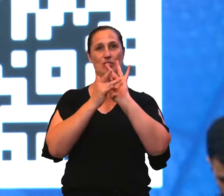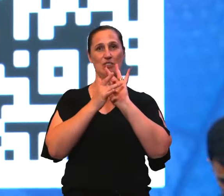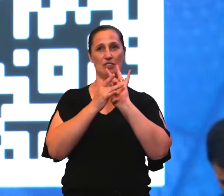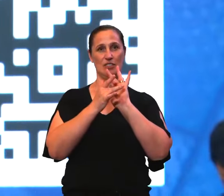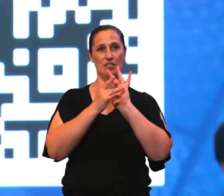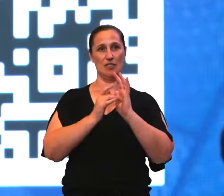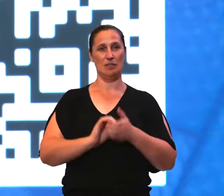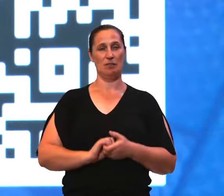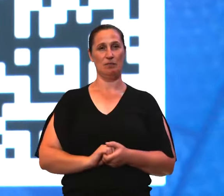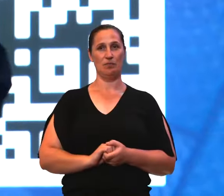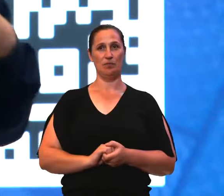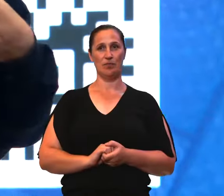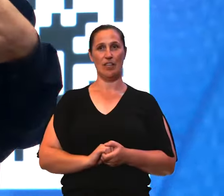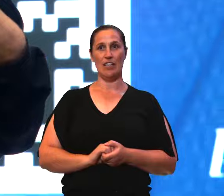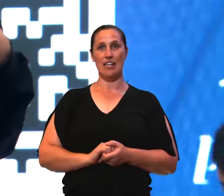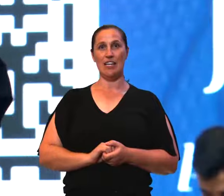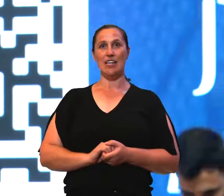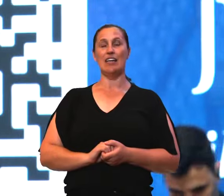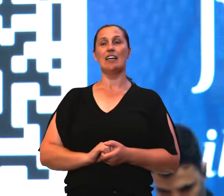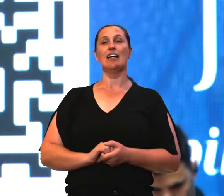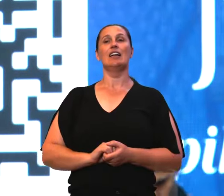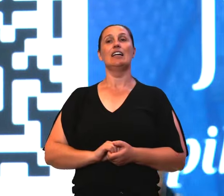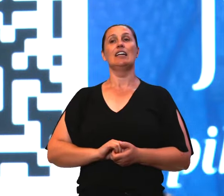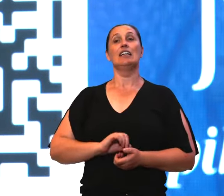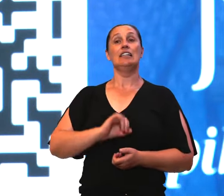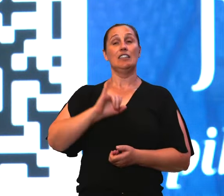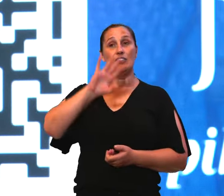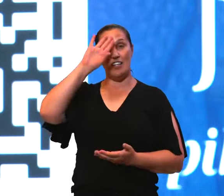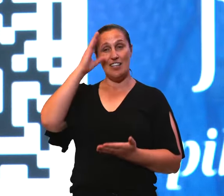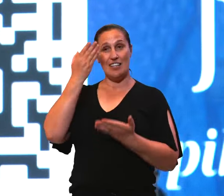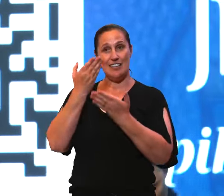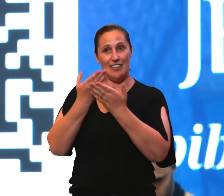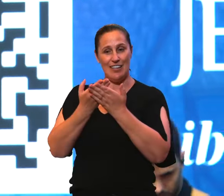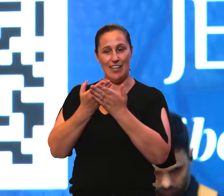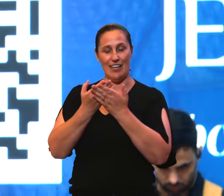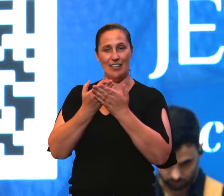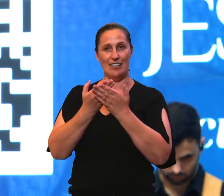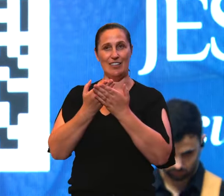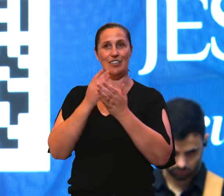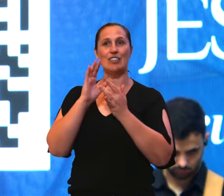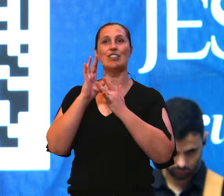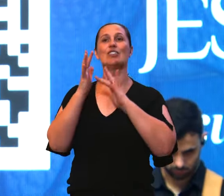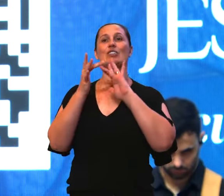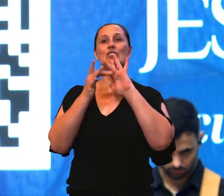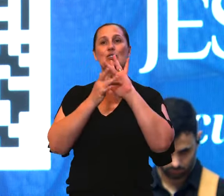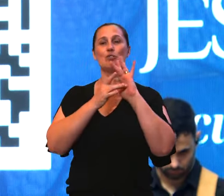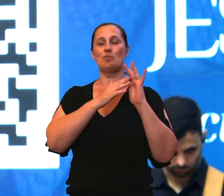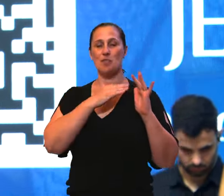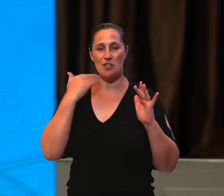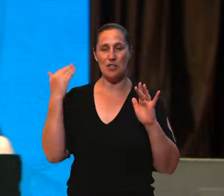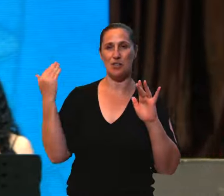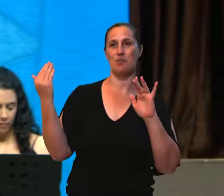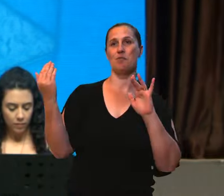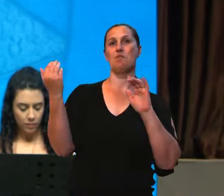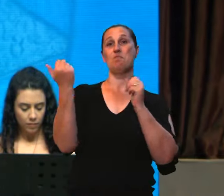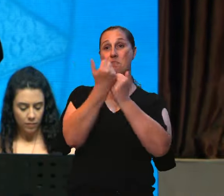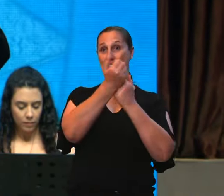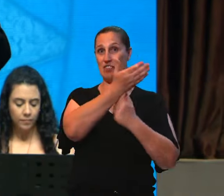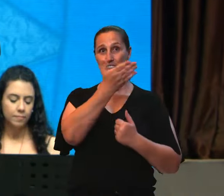somente com o seu coração hoje crer que Jesus morreu por você e com a sua boca do seu